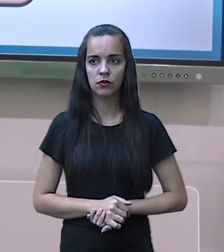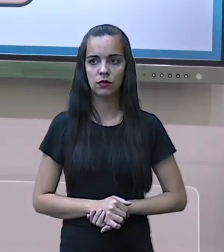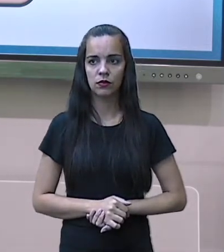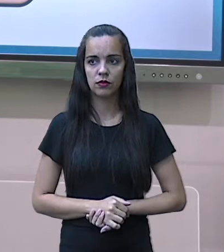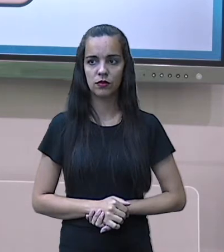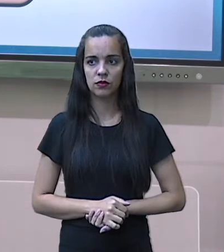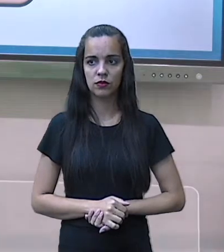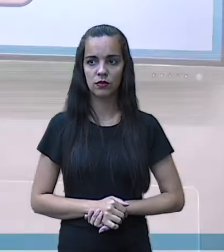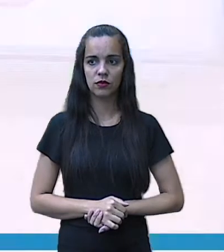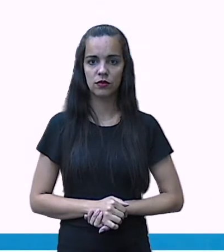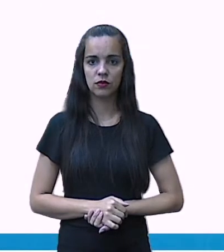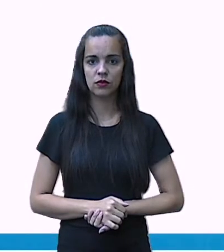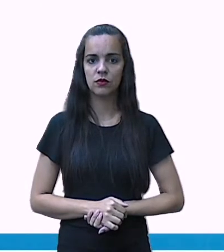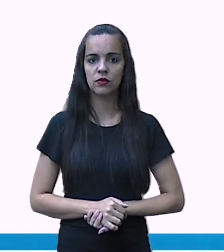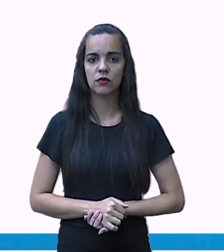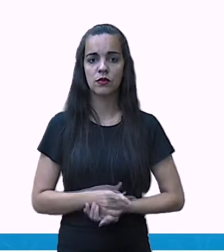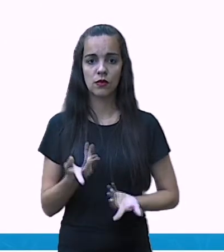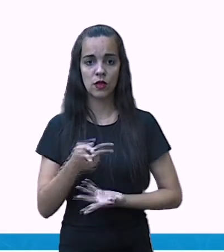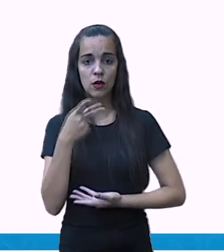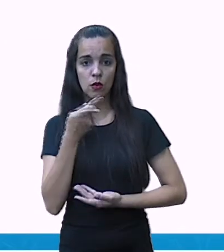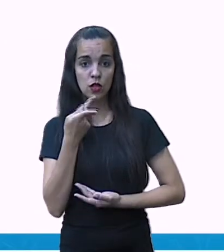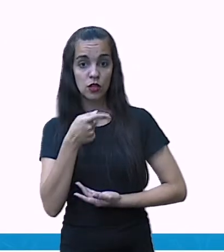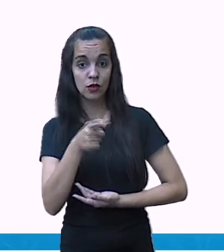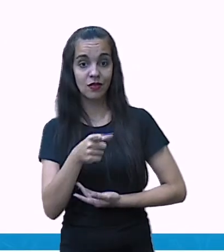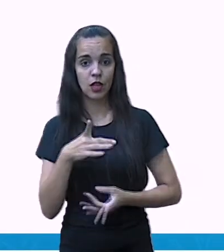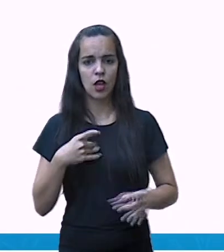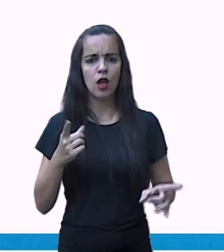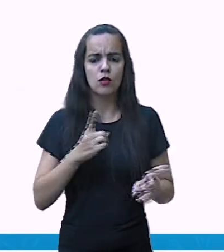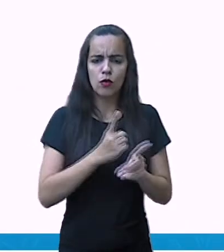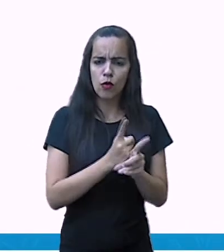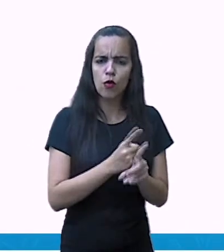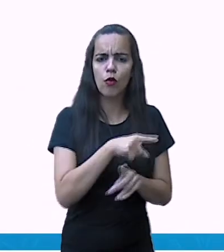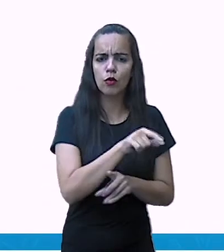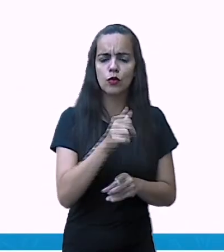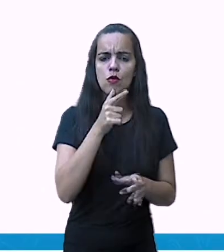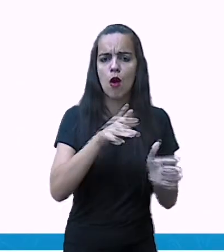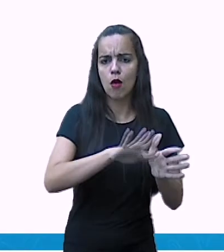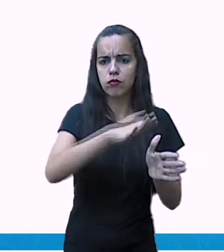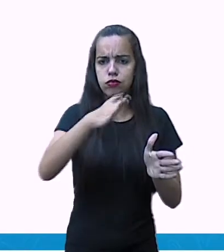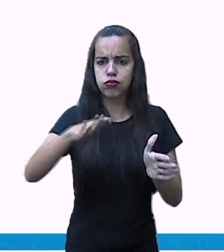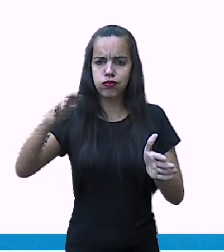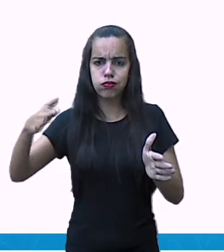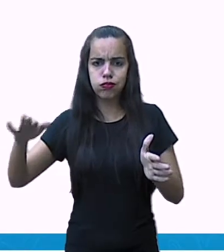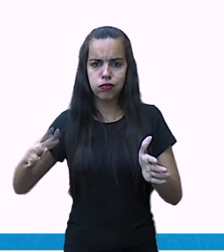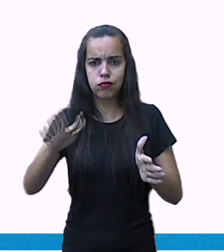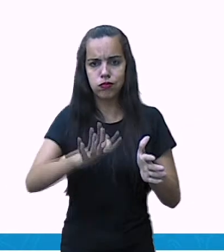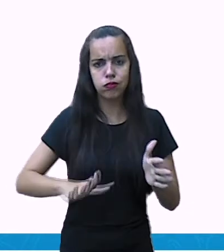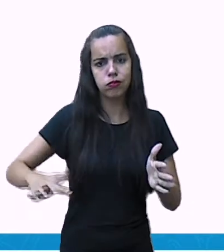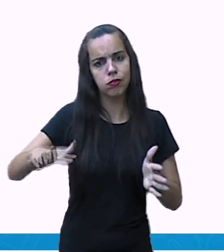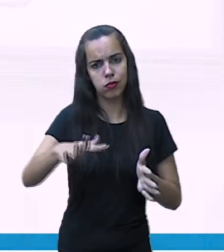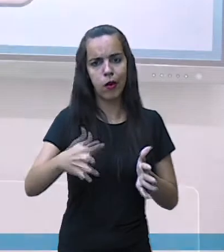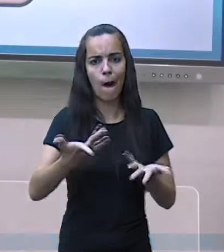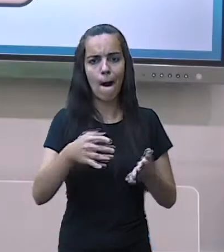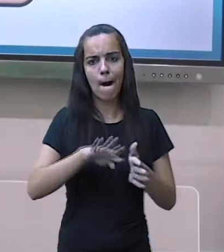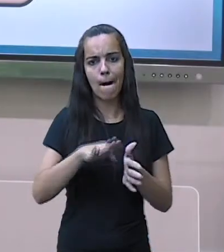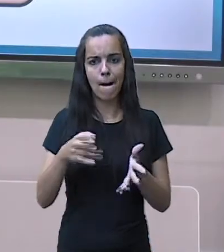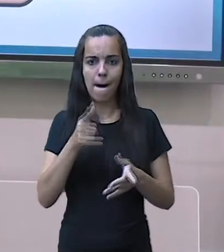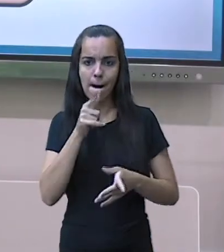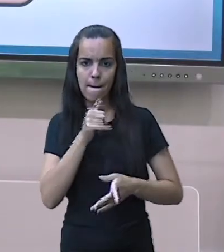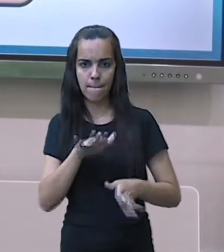E essa foz ela pode ser no oceano, no mar, né? Lago ou mesmo em outro